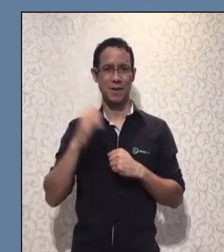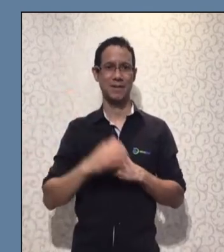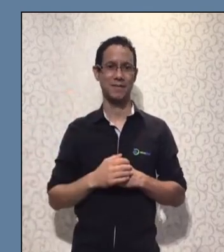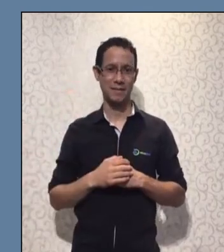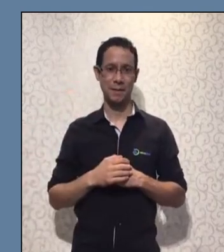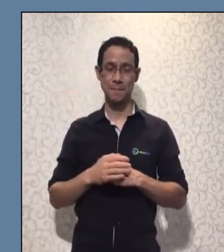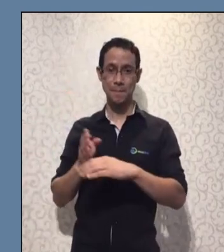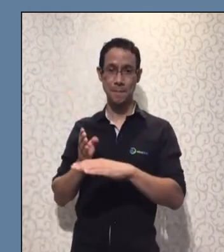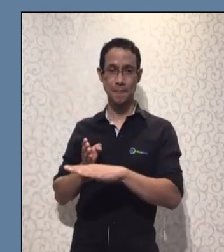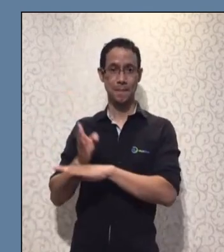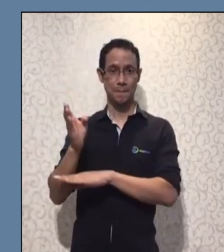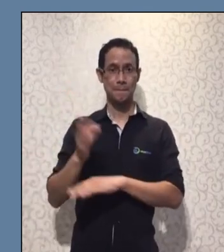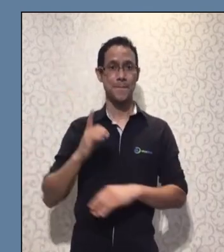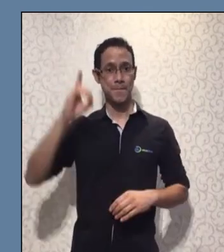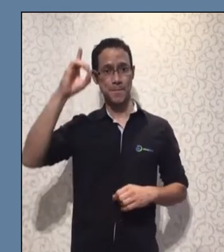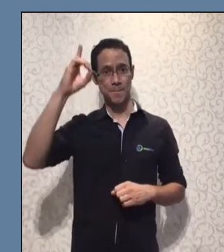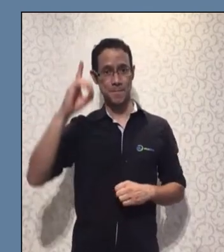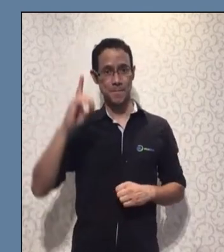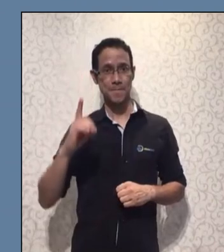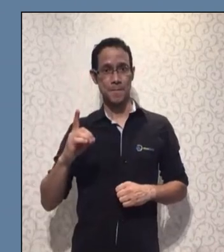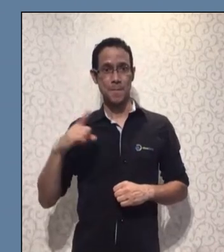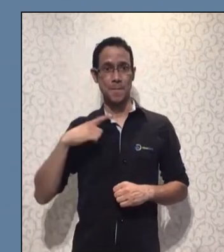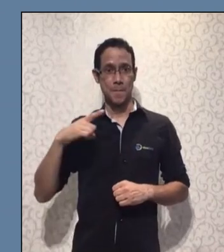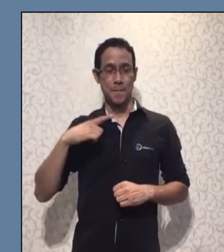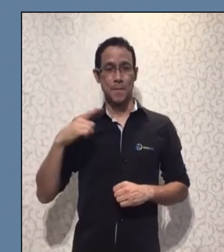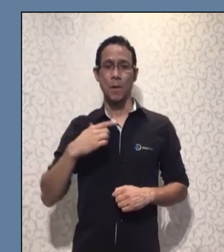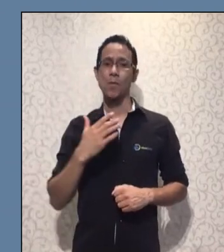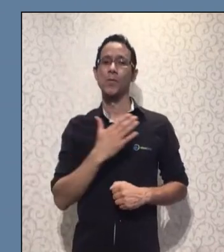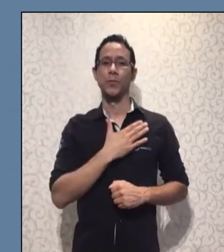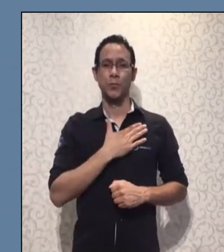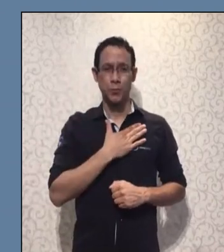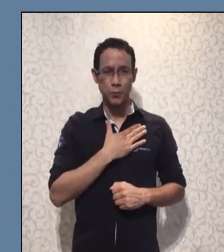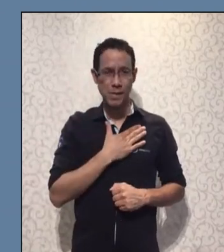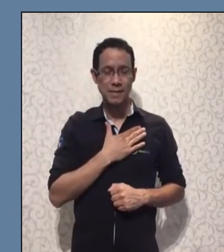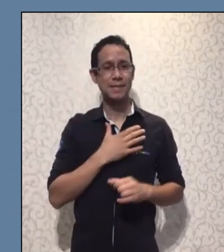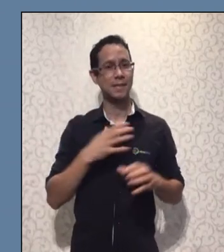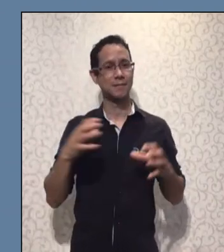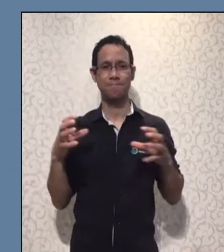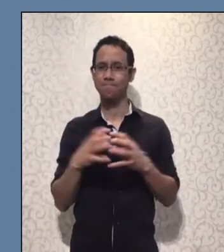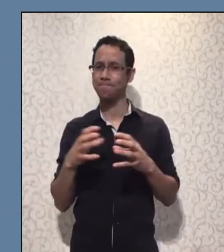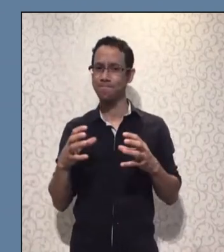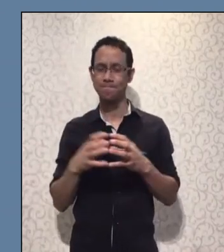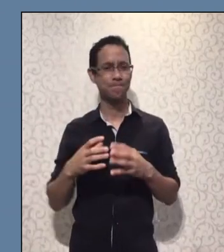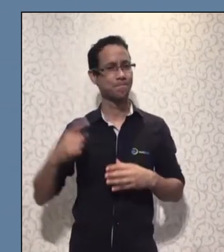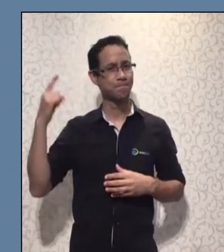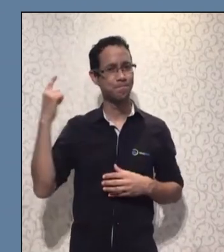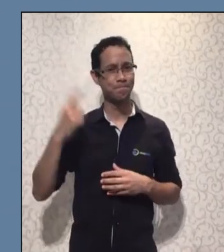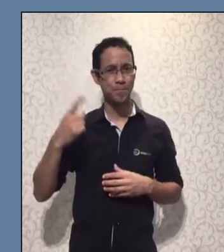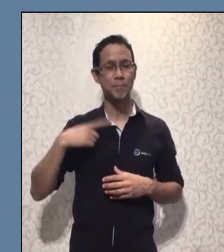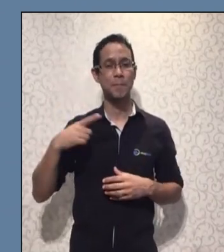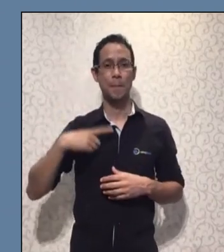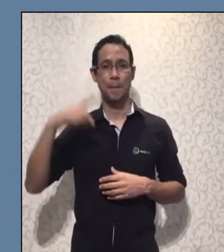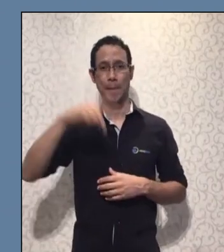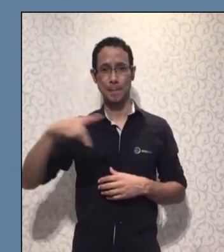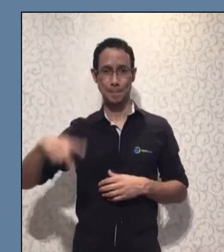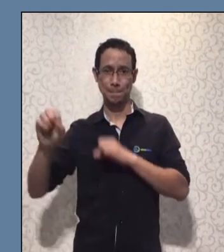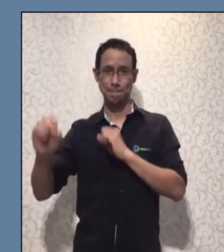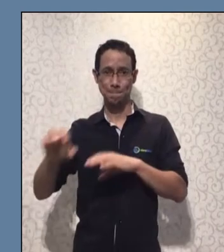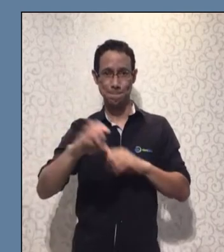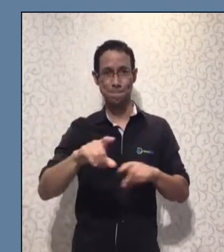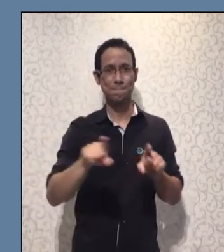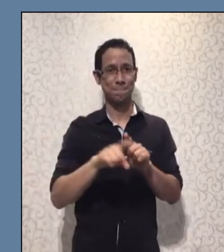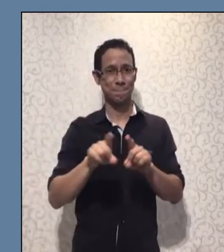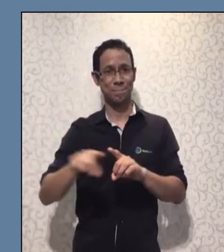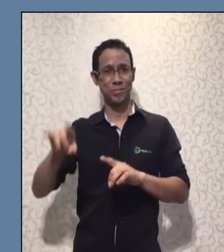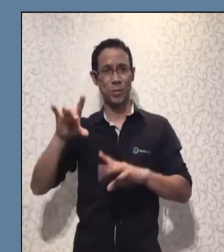diretor, e eu tive a honra de ter uma equipe de primeira, desde o pessoal do educativo até os curadores, quer dizer,